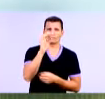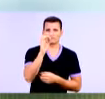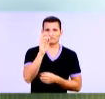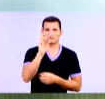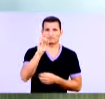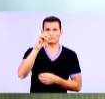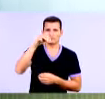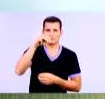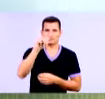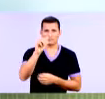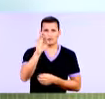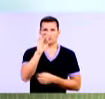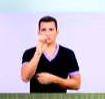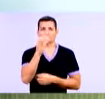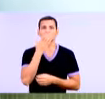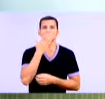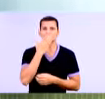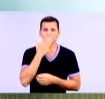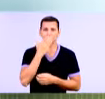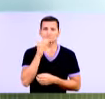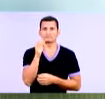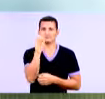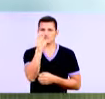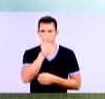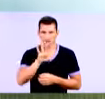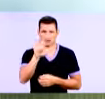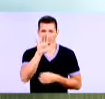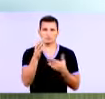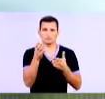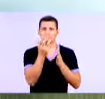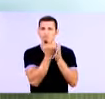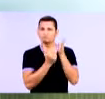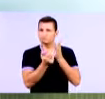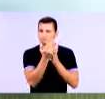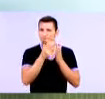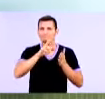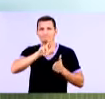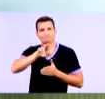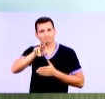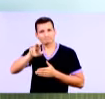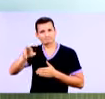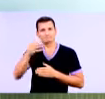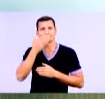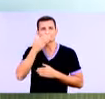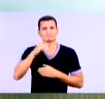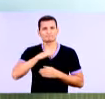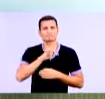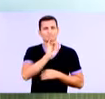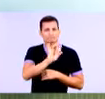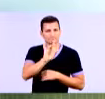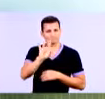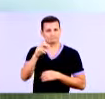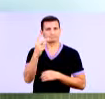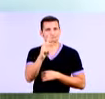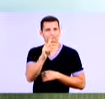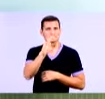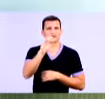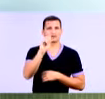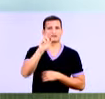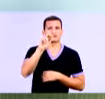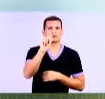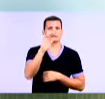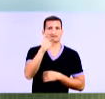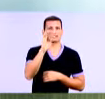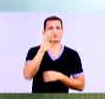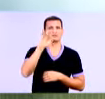né? Nós temos hoje à disposição inúmeros formatos para trabalhar com imagem, cada um com suas características, né?